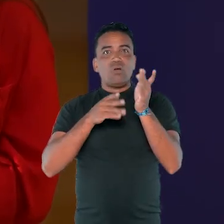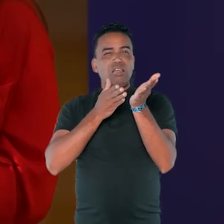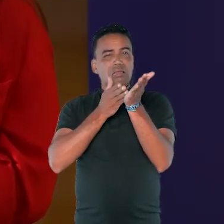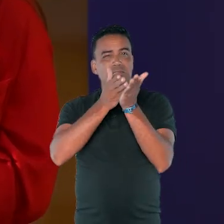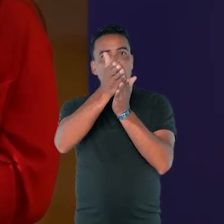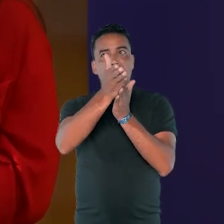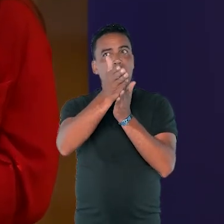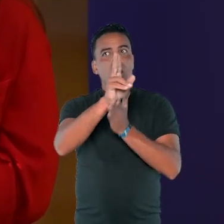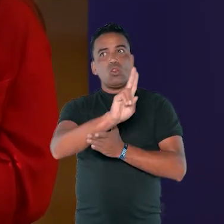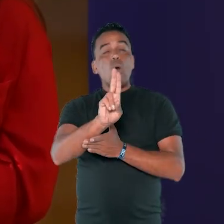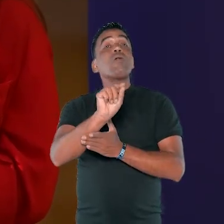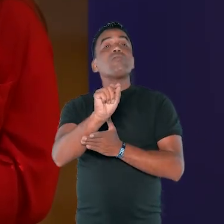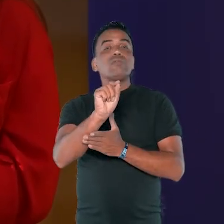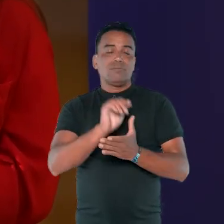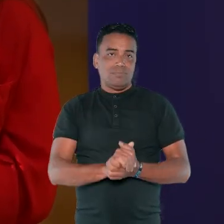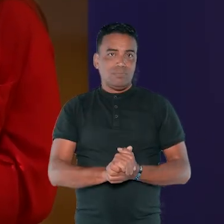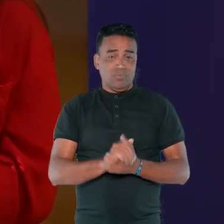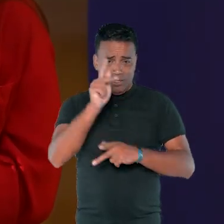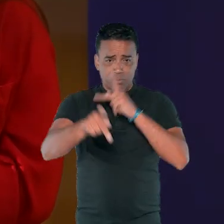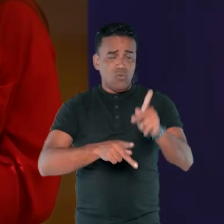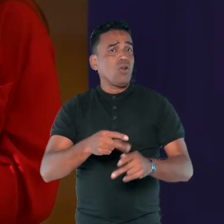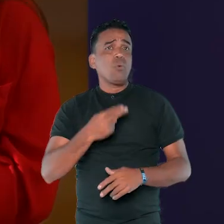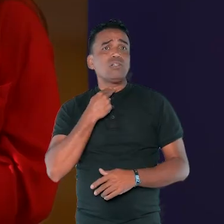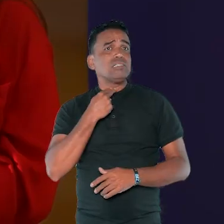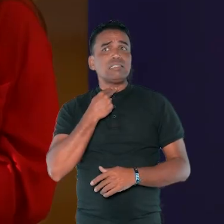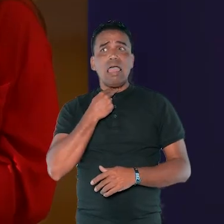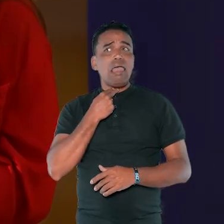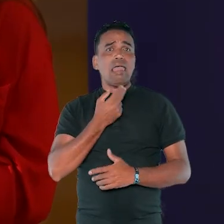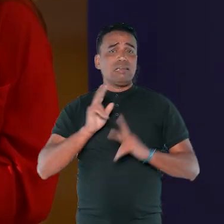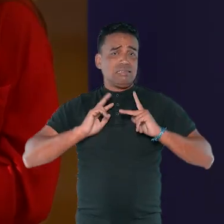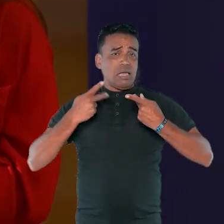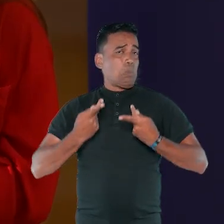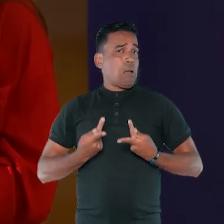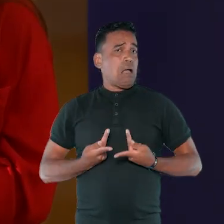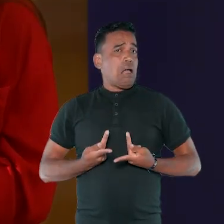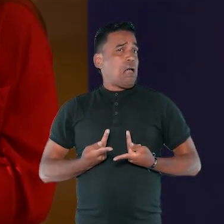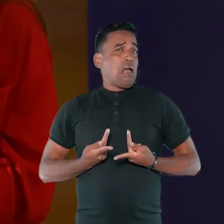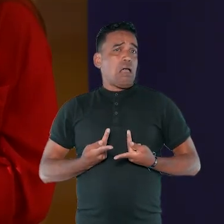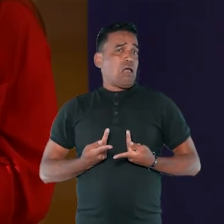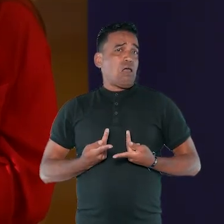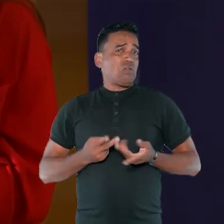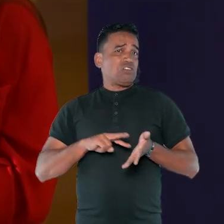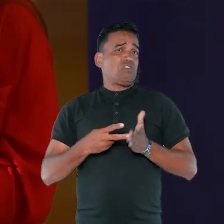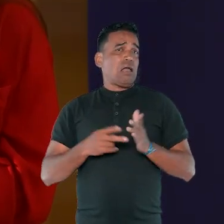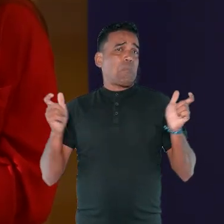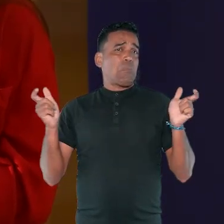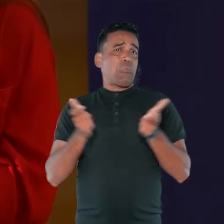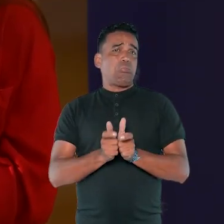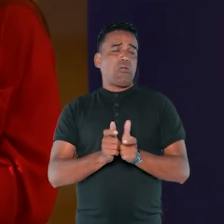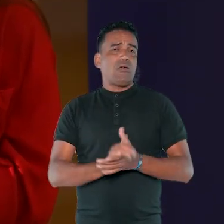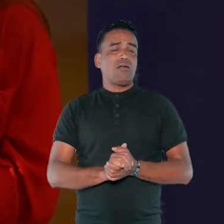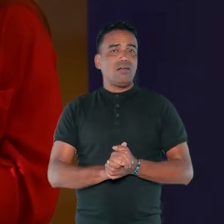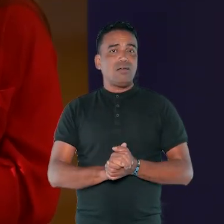nome. Povo não pode ser o diminutivo de homem. O povo, aliás, deve estar